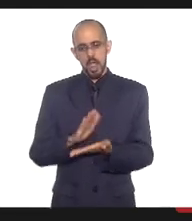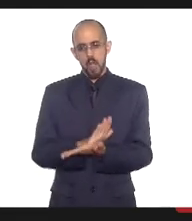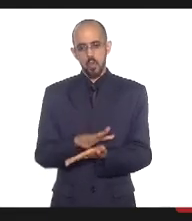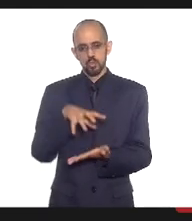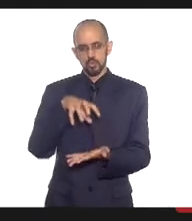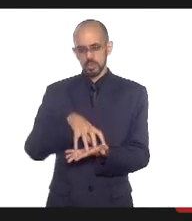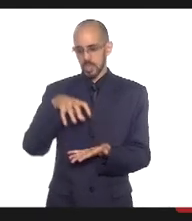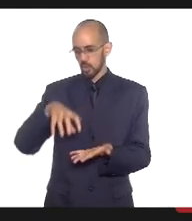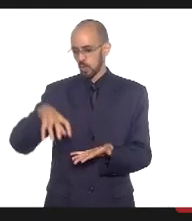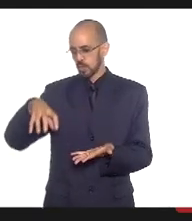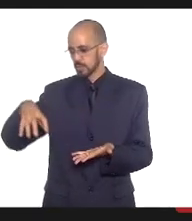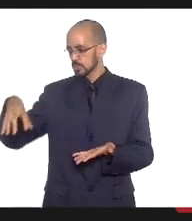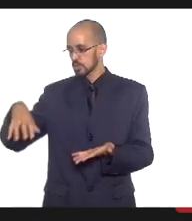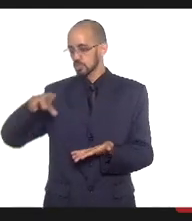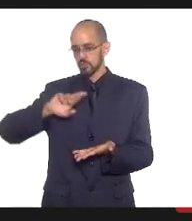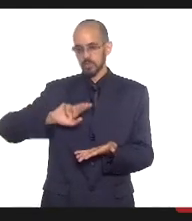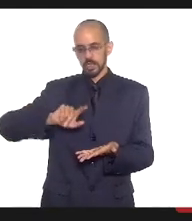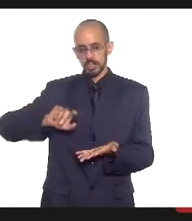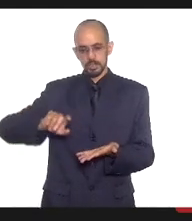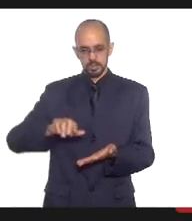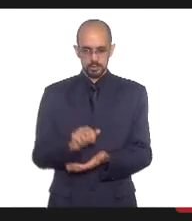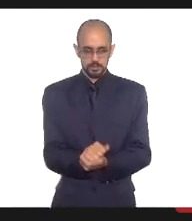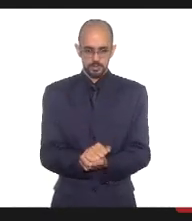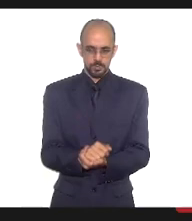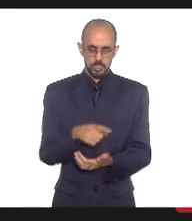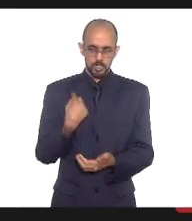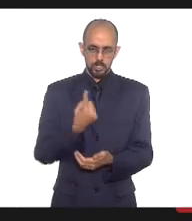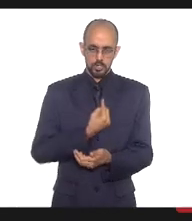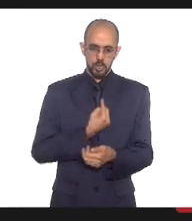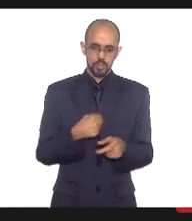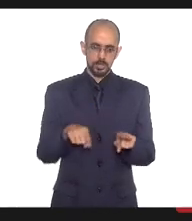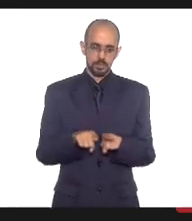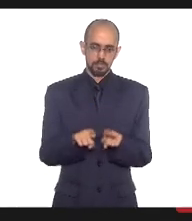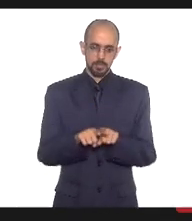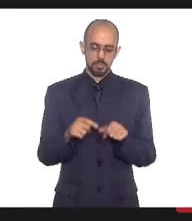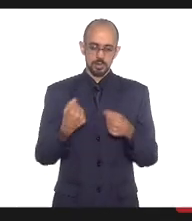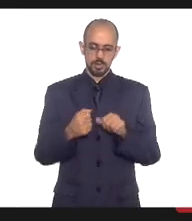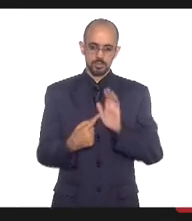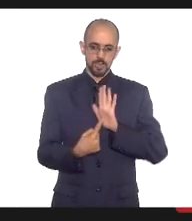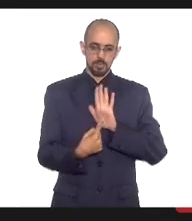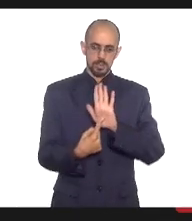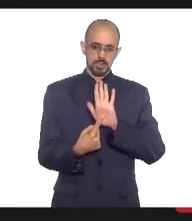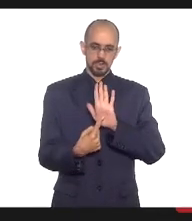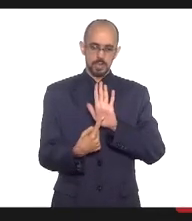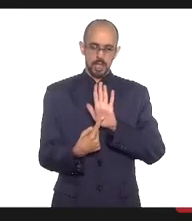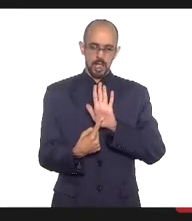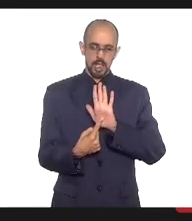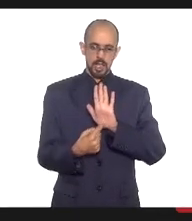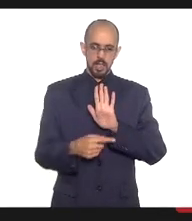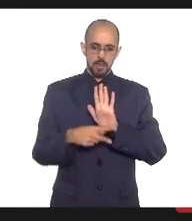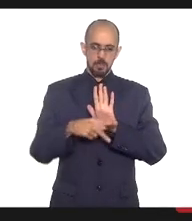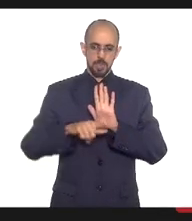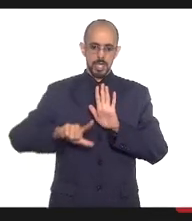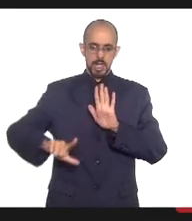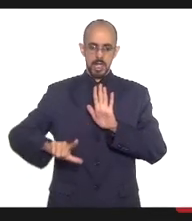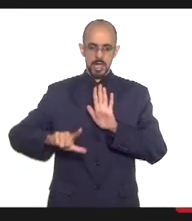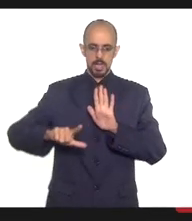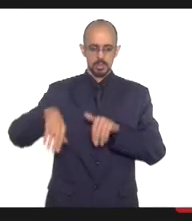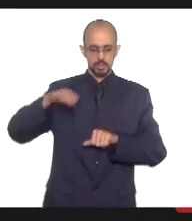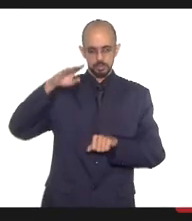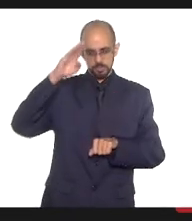inclusive deputada Marta nós estávamos também para apresentar um PL de